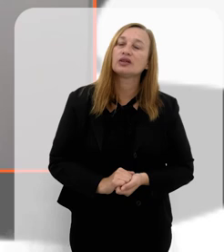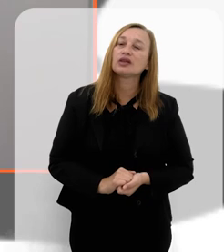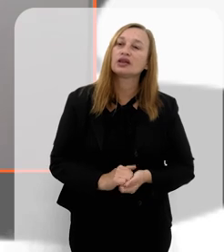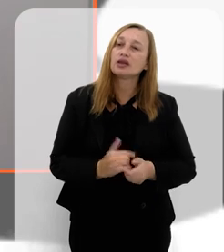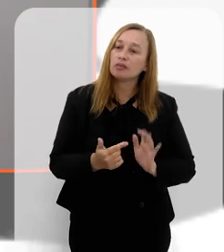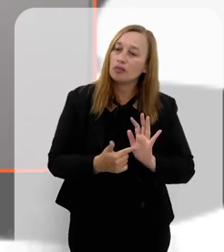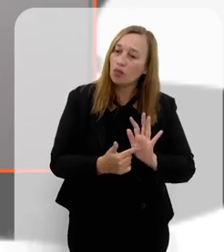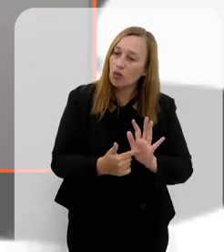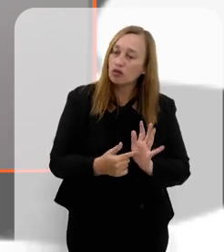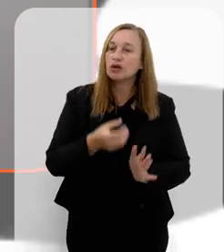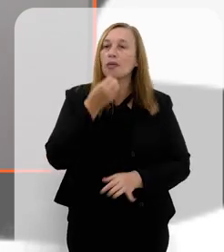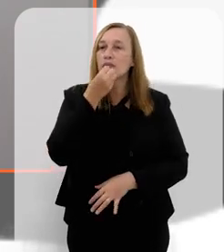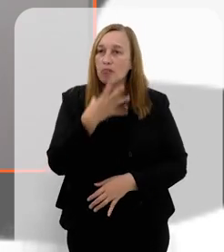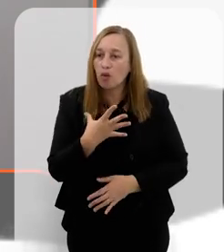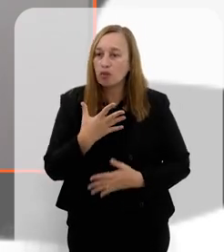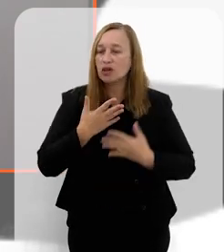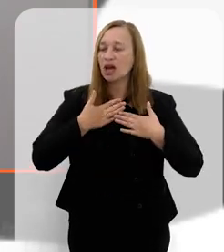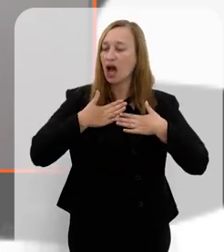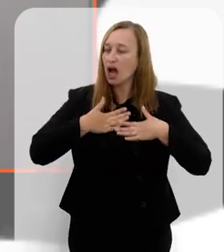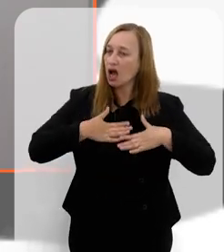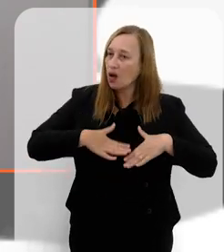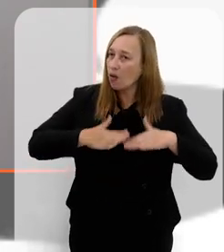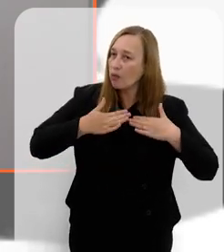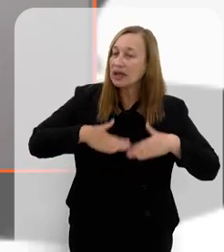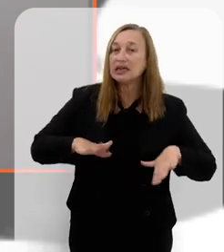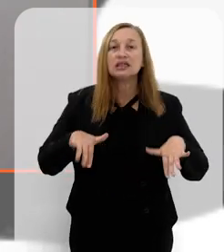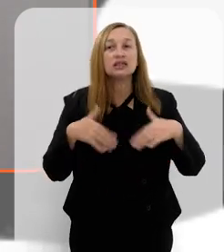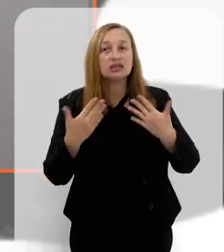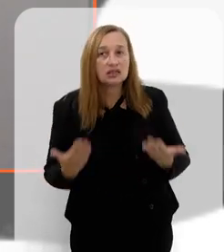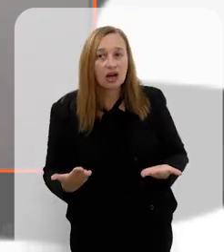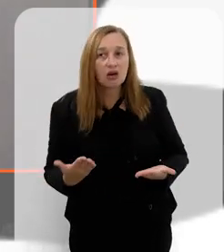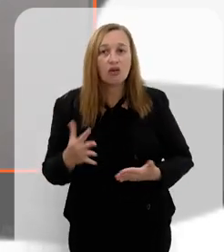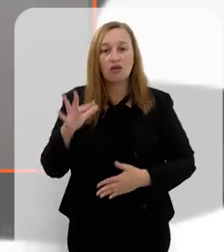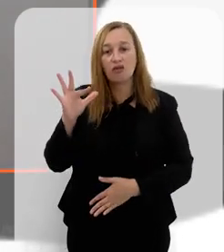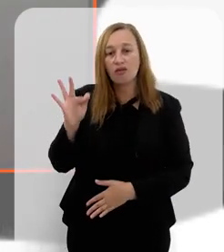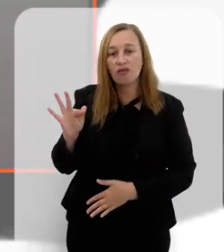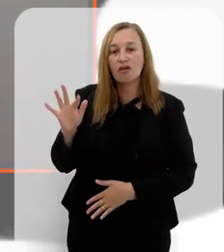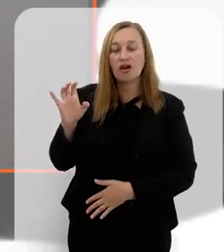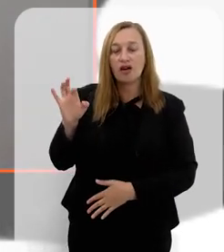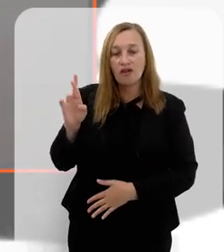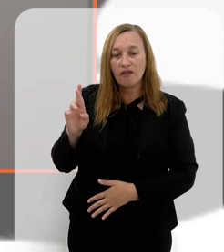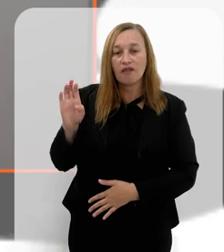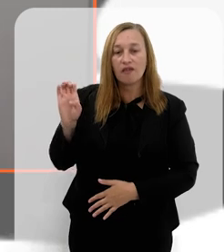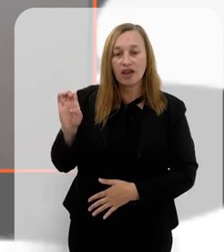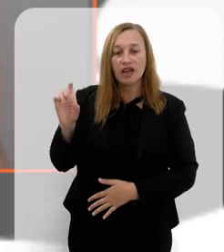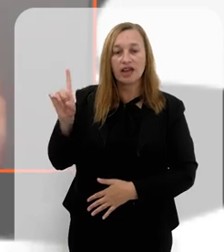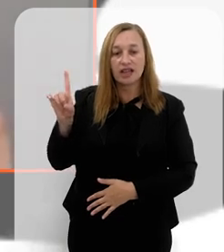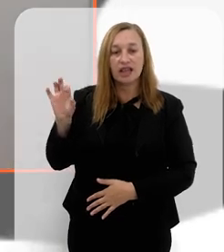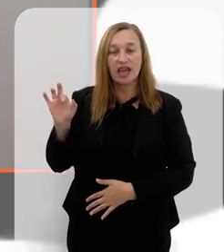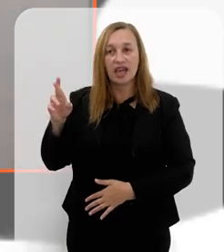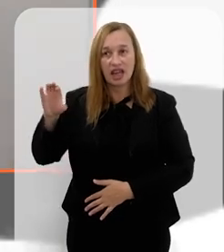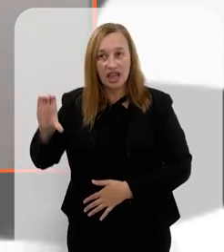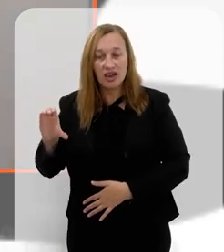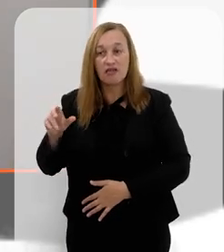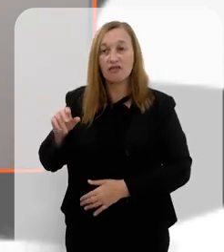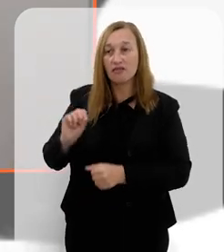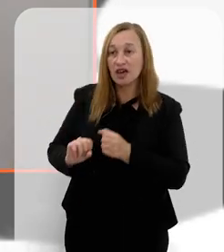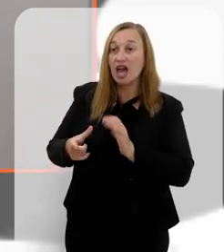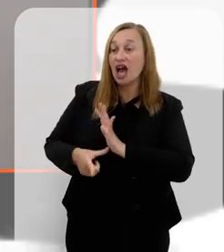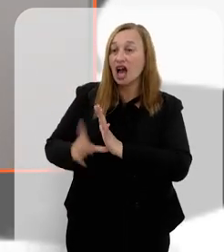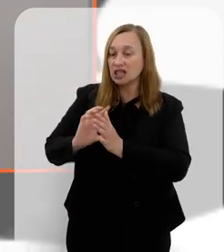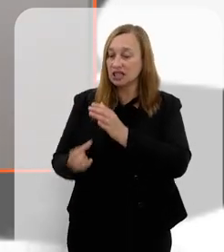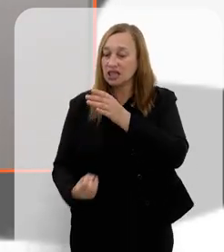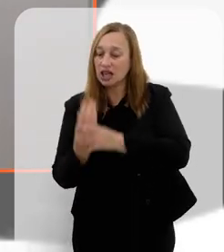que traz um bem. Né, que tranquiliza. Então, o que que o Frederic fez? Antes de começar o ateliê